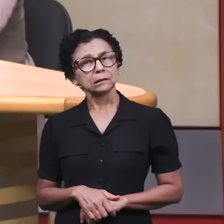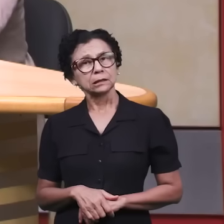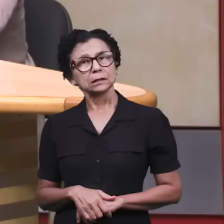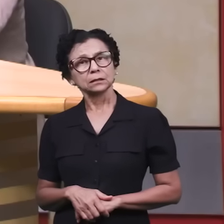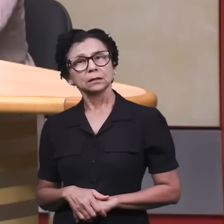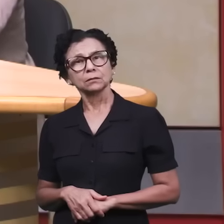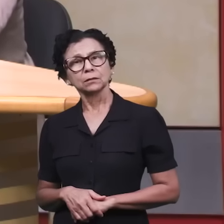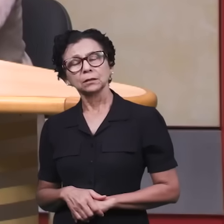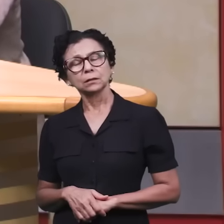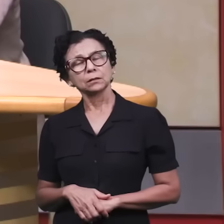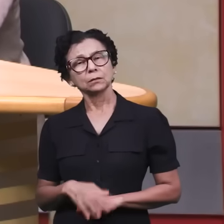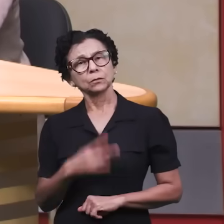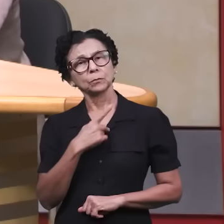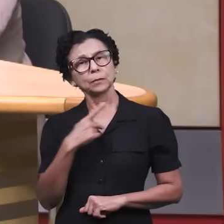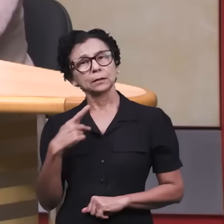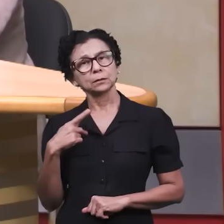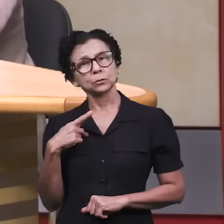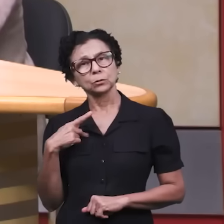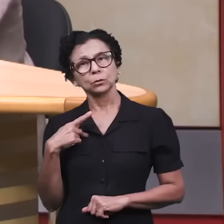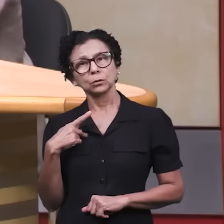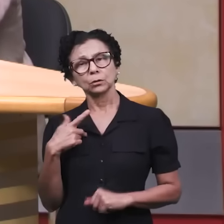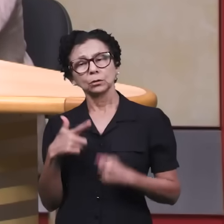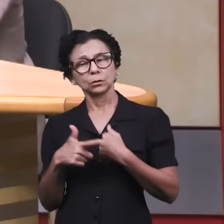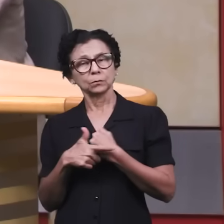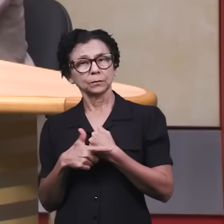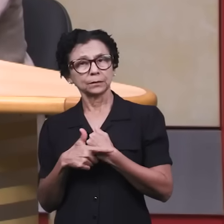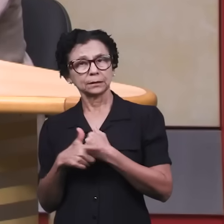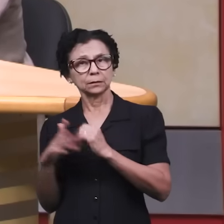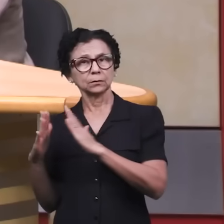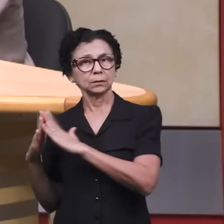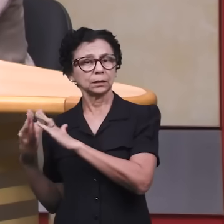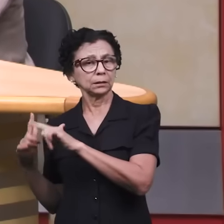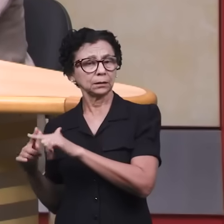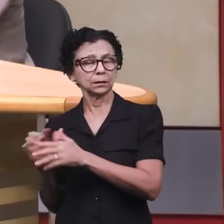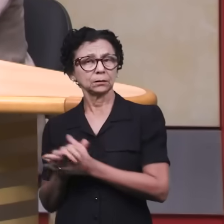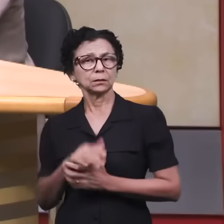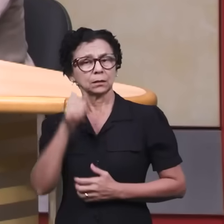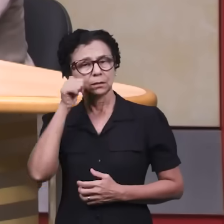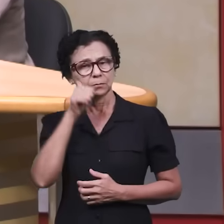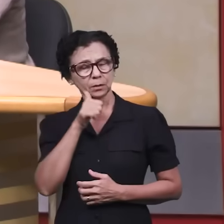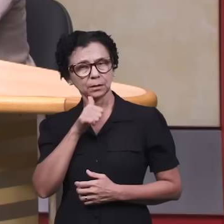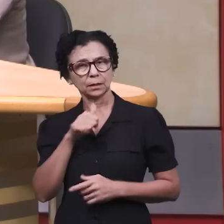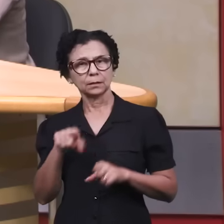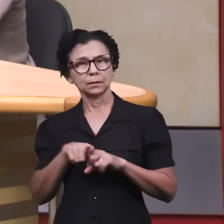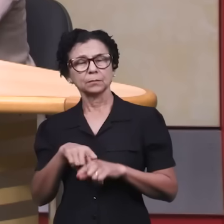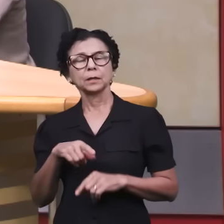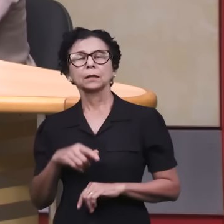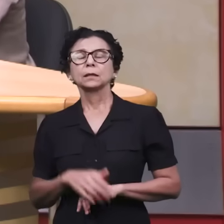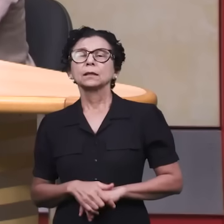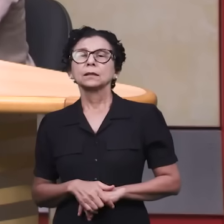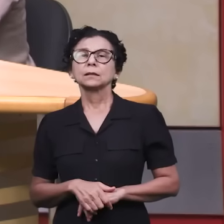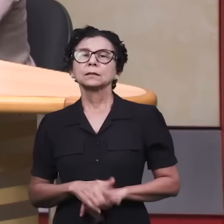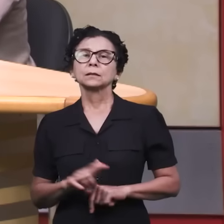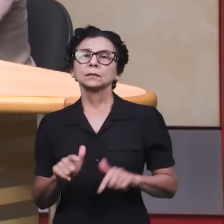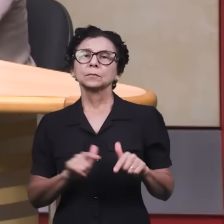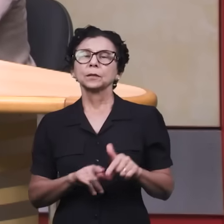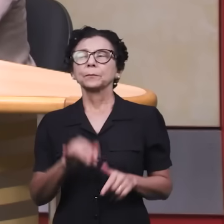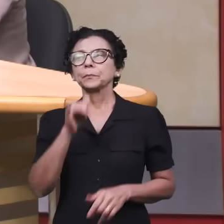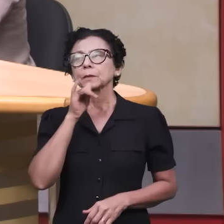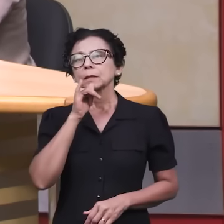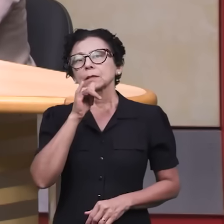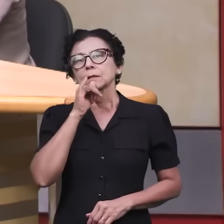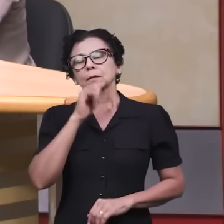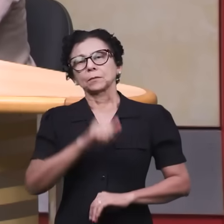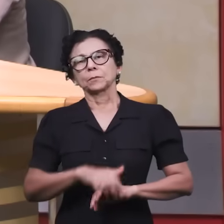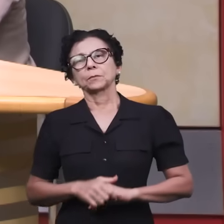uma participação, tem uma função dentro desse corpo que é a igreja, e as mulheres também têm. Por exemplo, eu disse, há